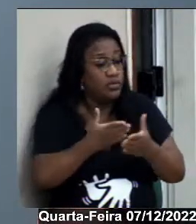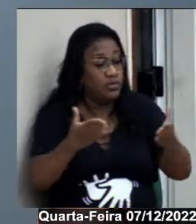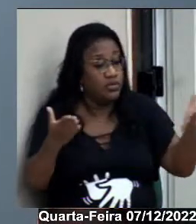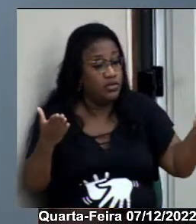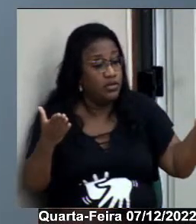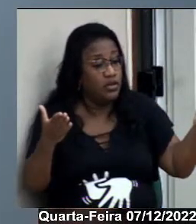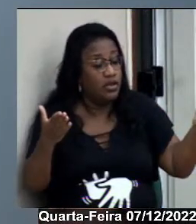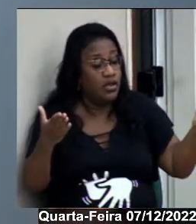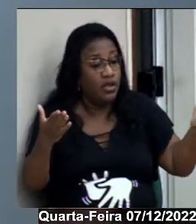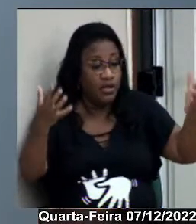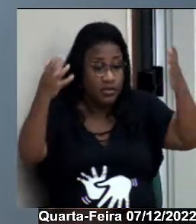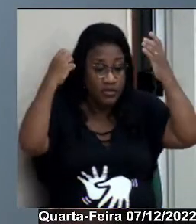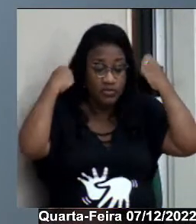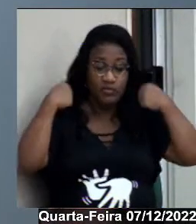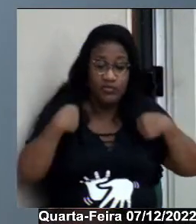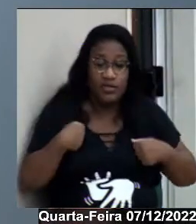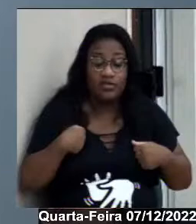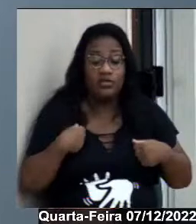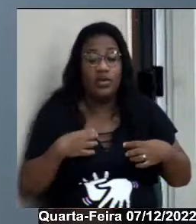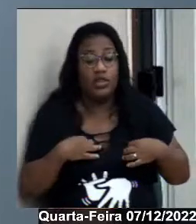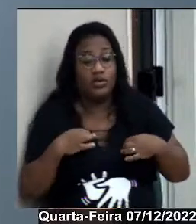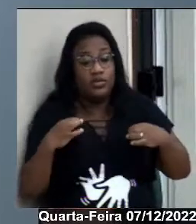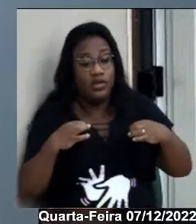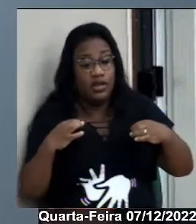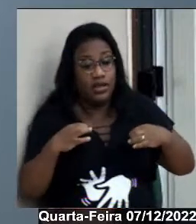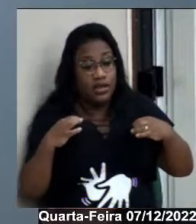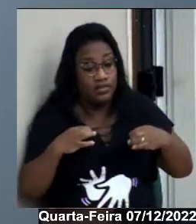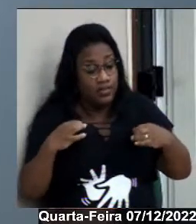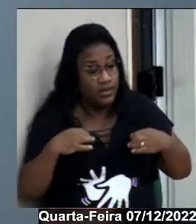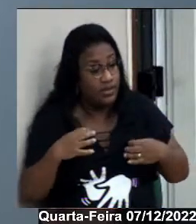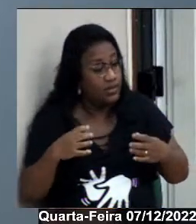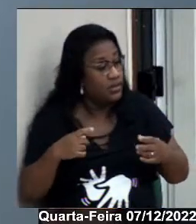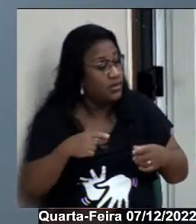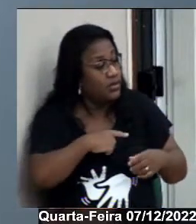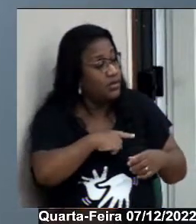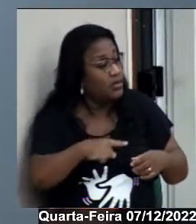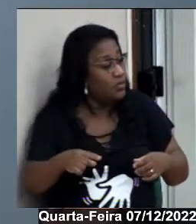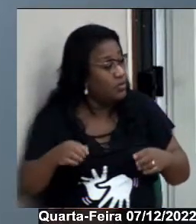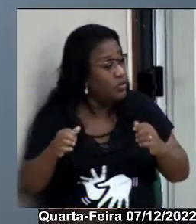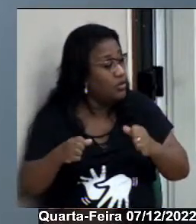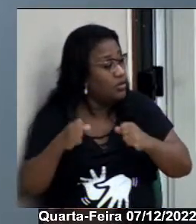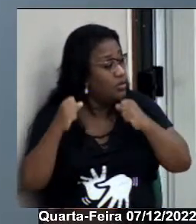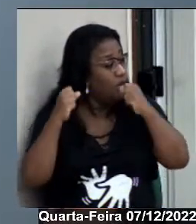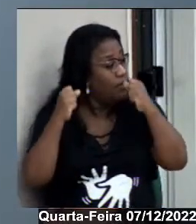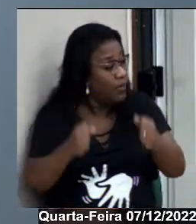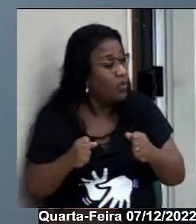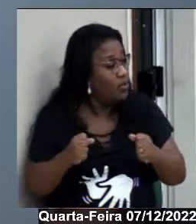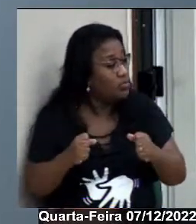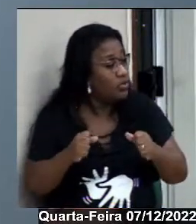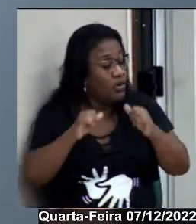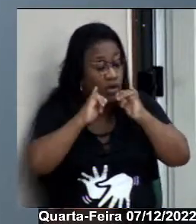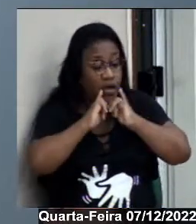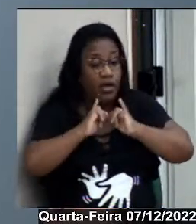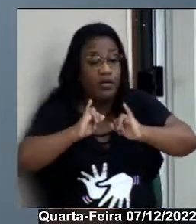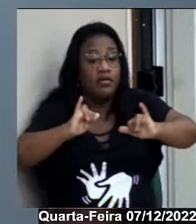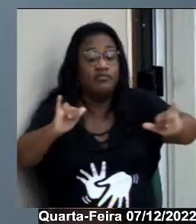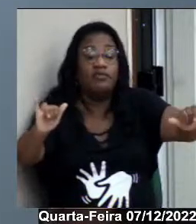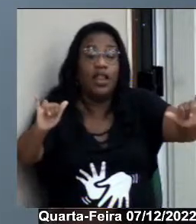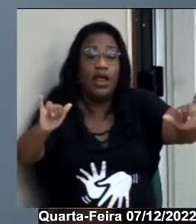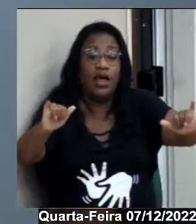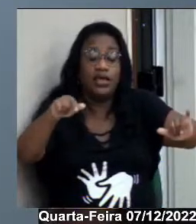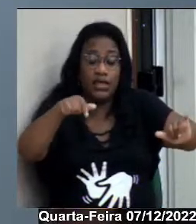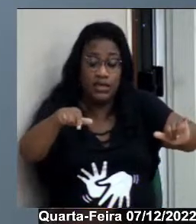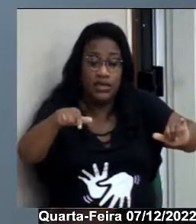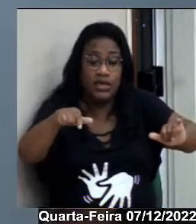a nossa camisa. Então, cada um de vocês vai receber uma camisa e que vocês possam agora falar que em Embu das Artes